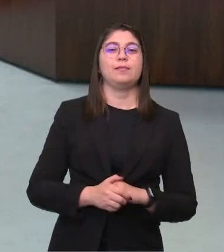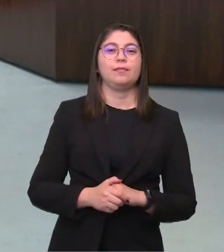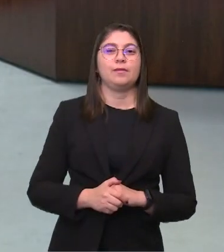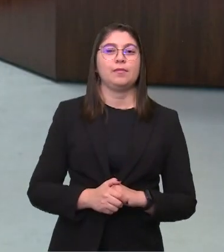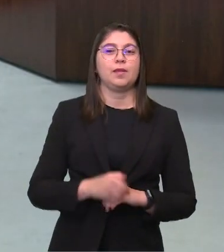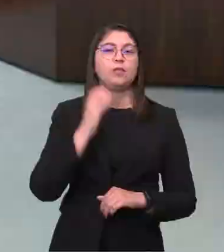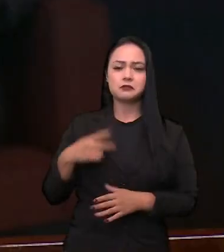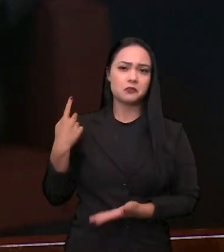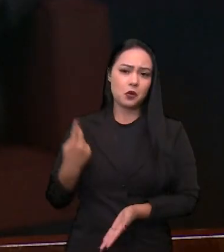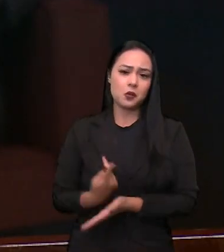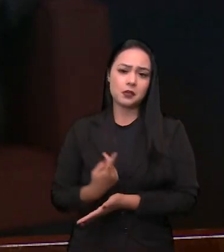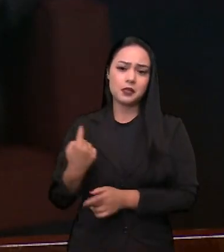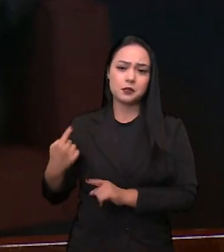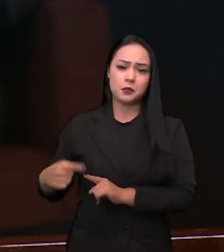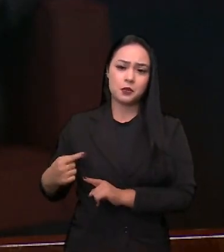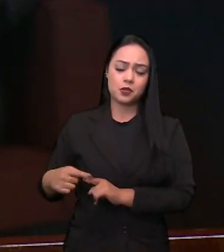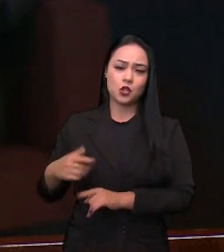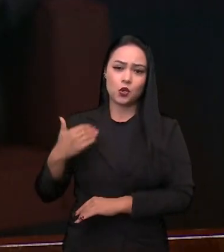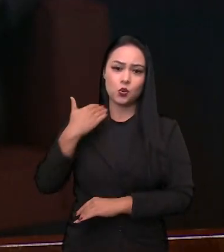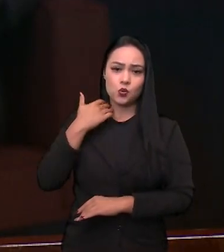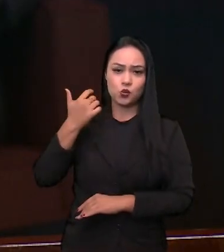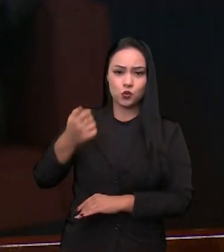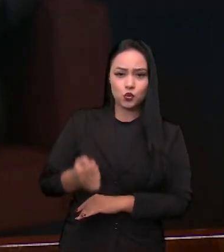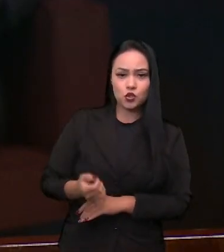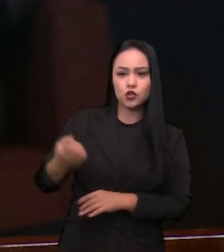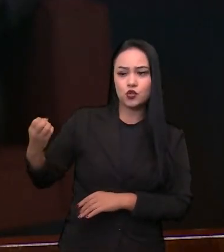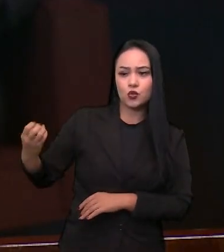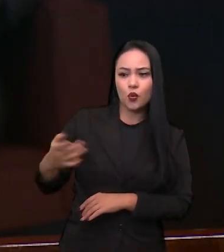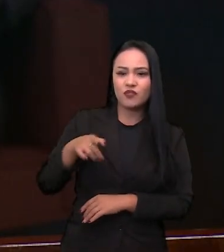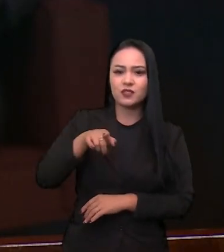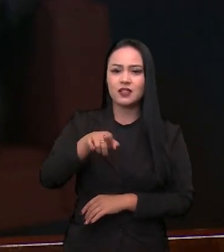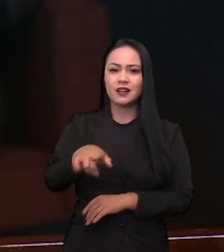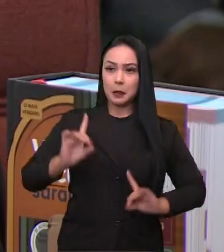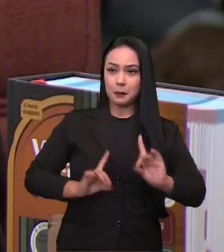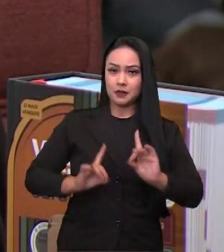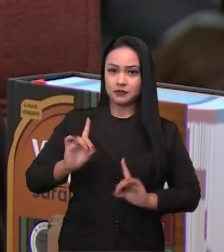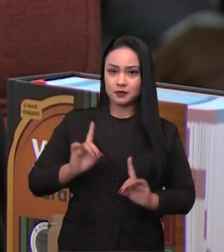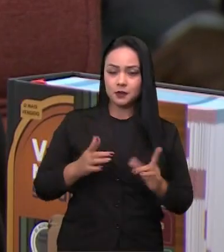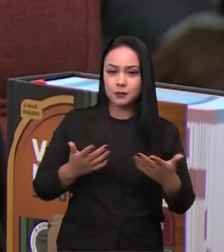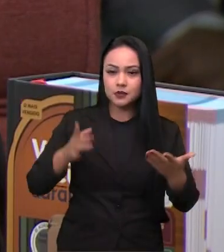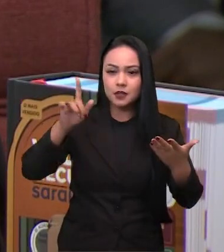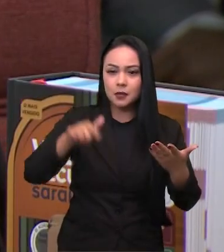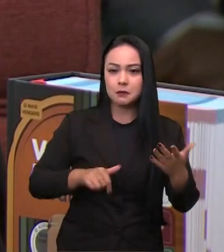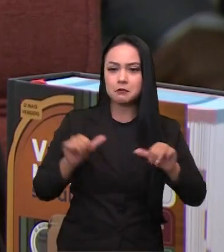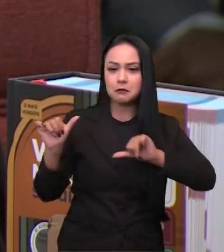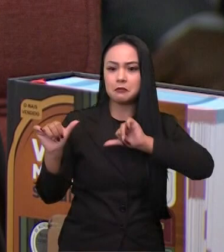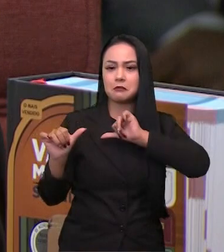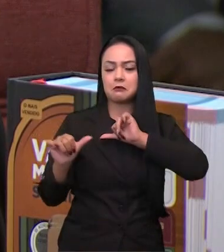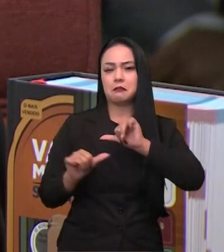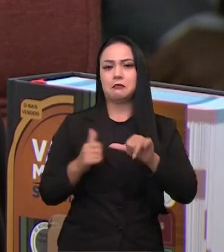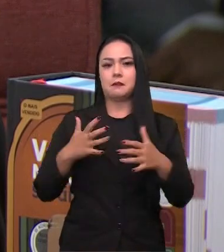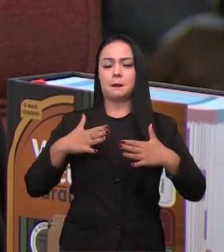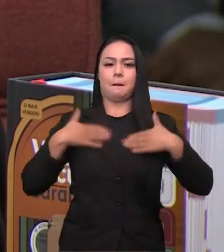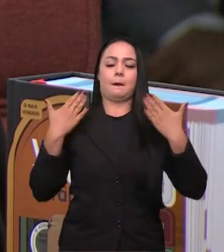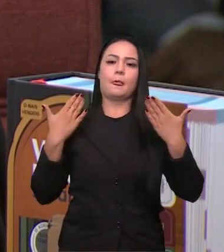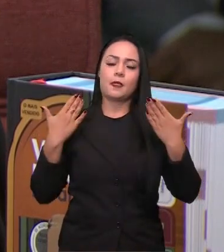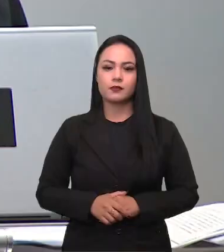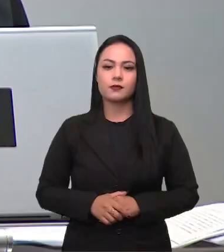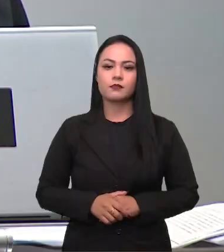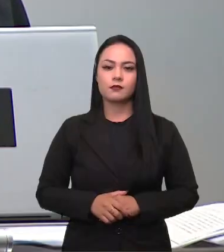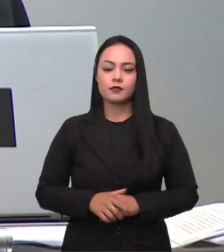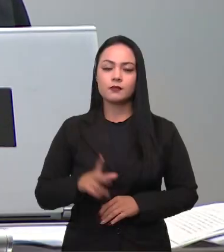provimento aos agravos e decidiu que a reclamação contra a decisão trabalhista não é instrumento jurídico que substitui a